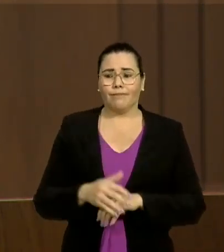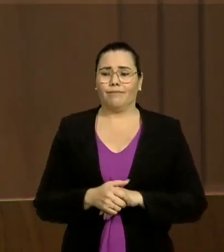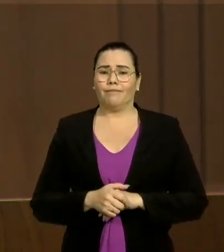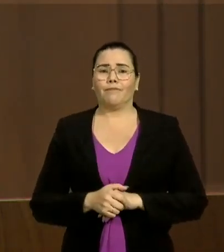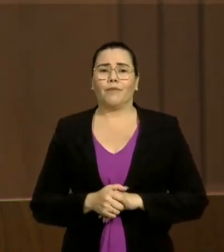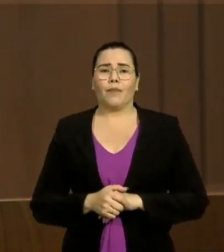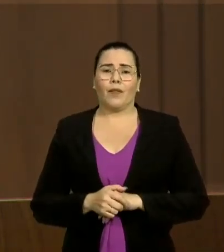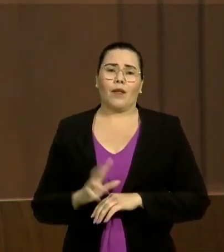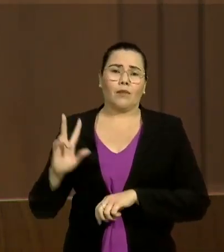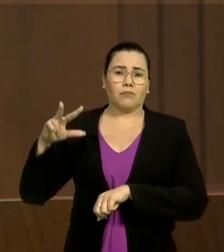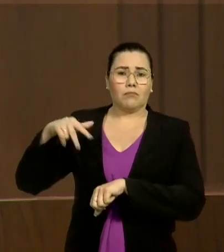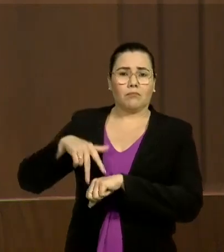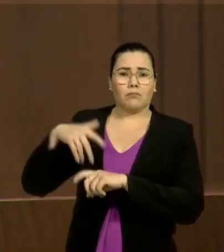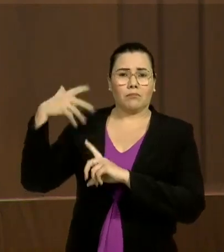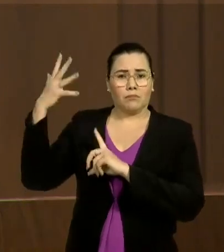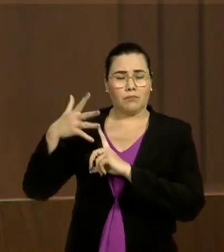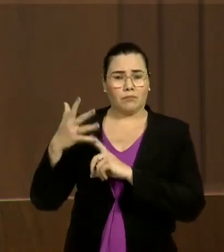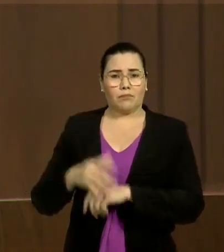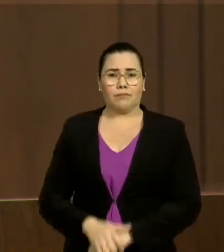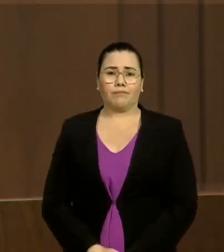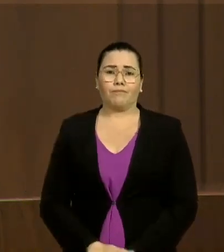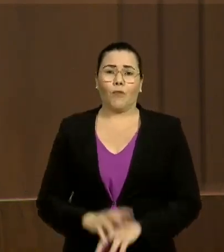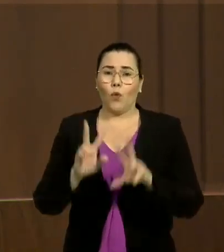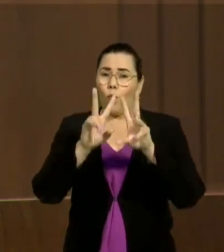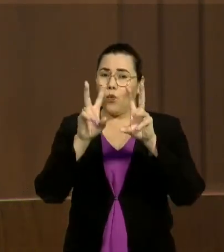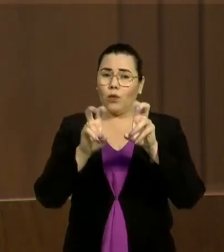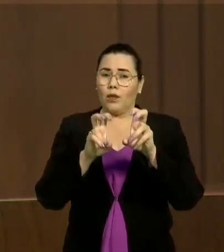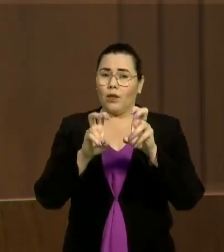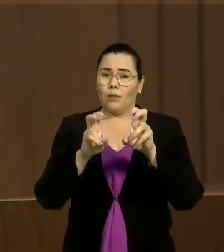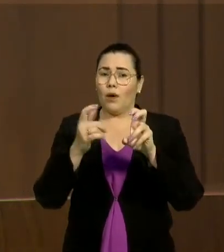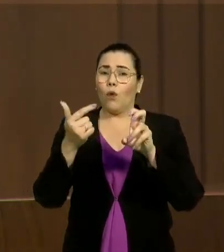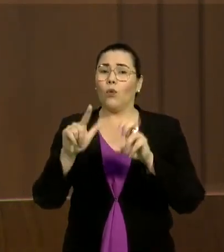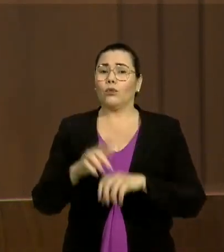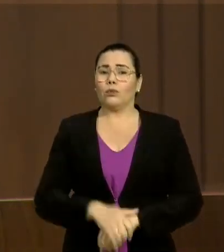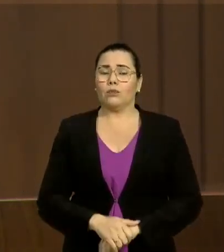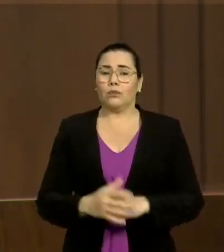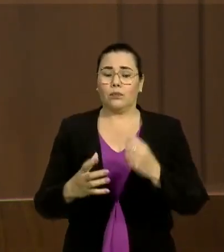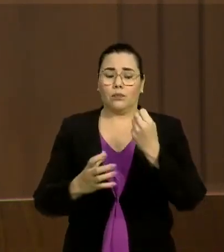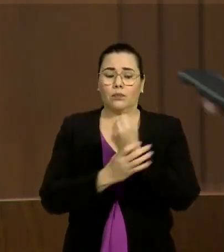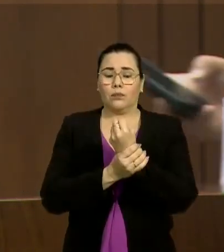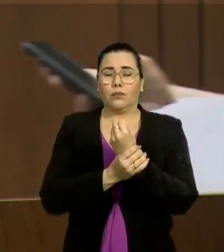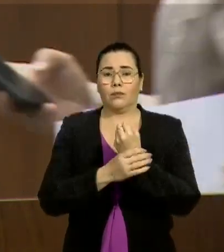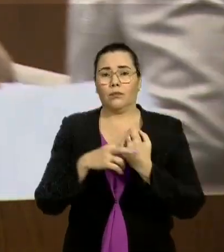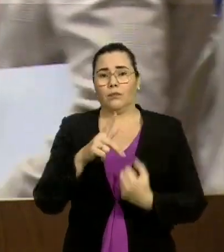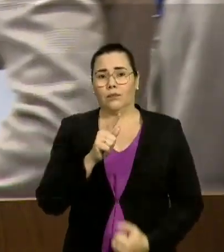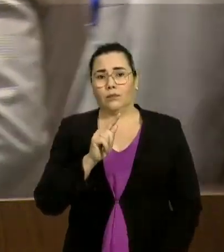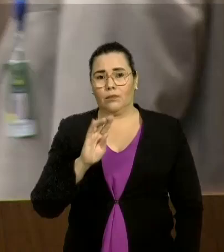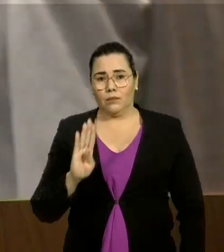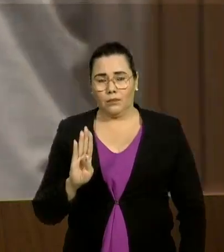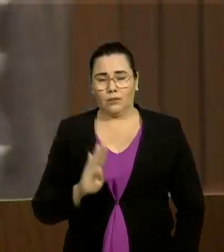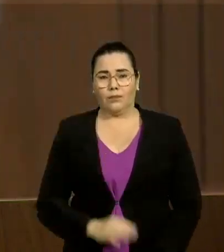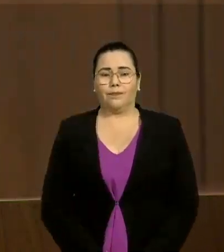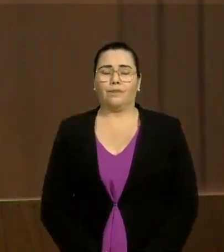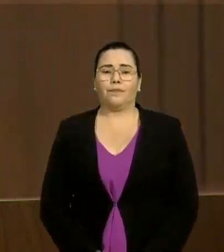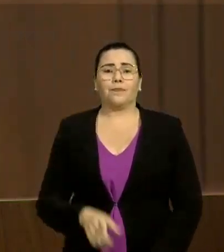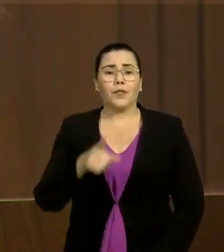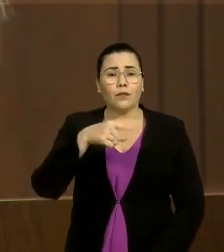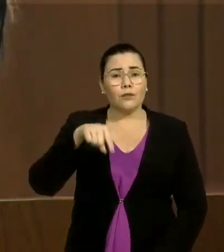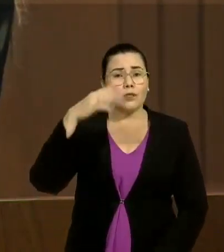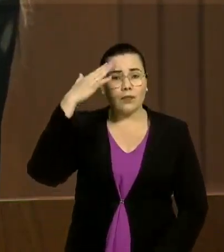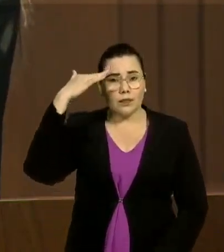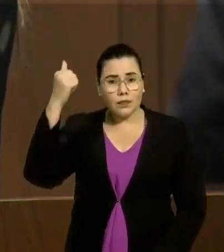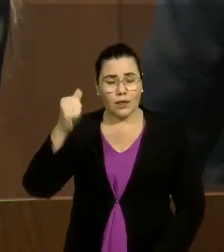sobre um outro tema, segurança pública. Todos sabem que